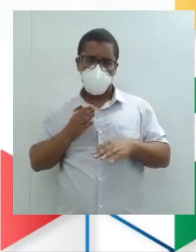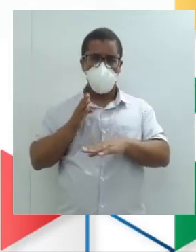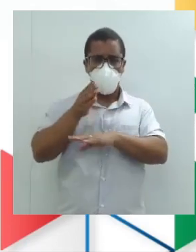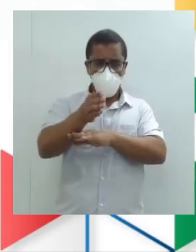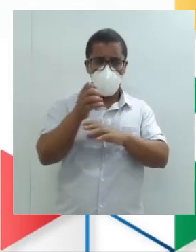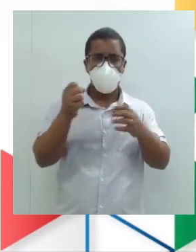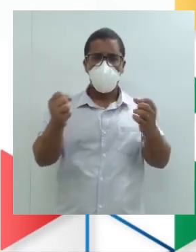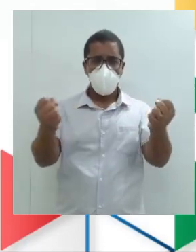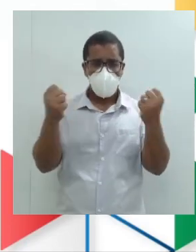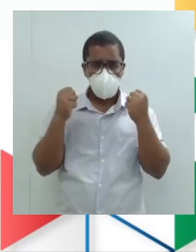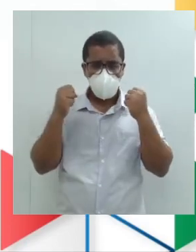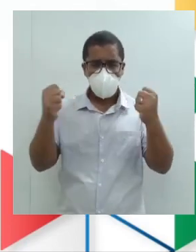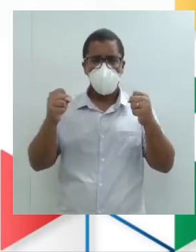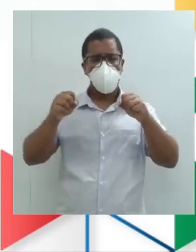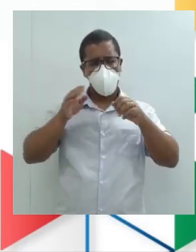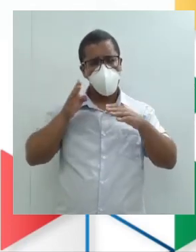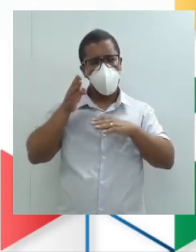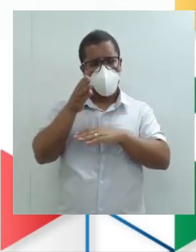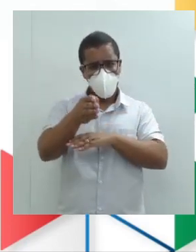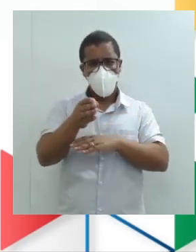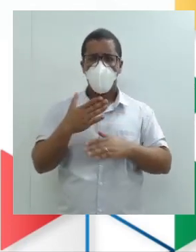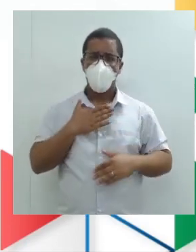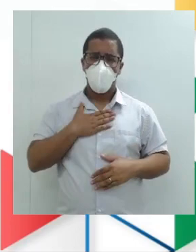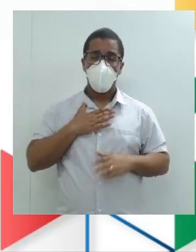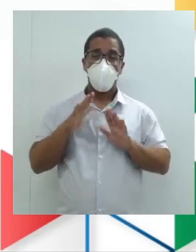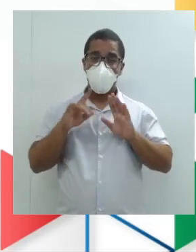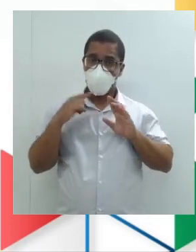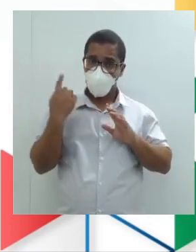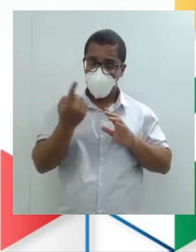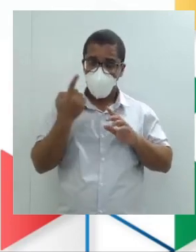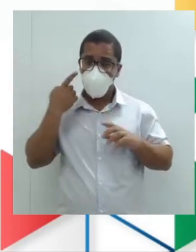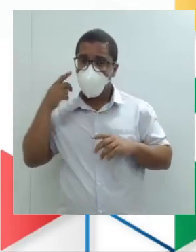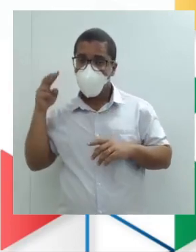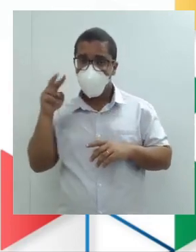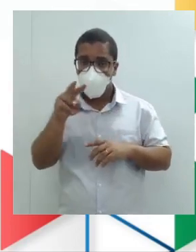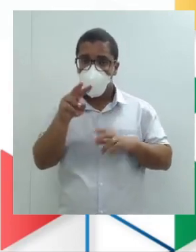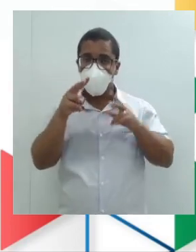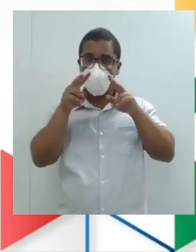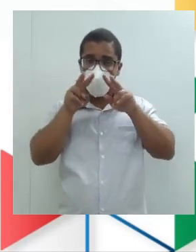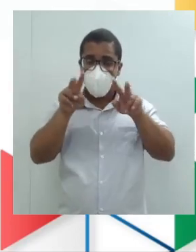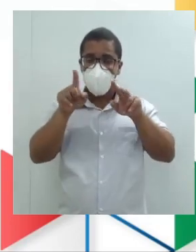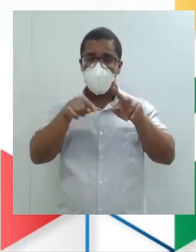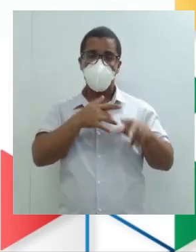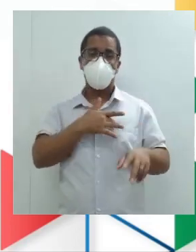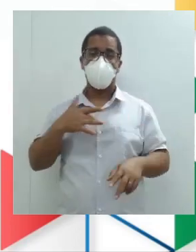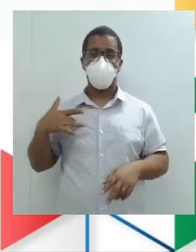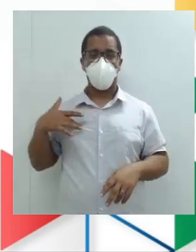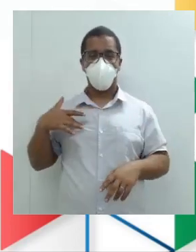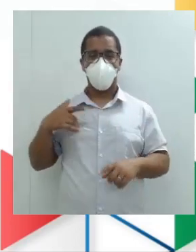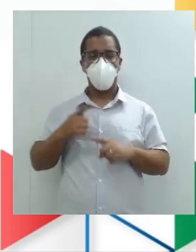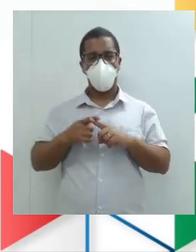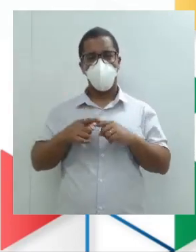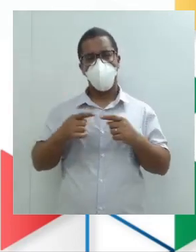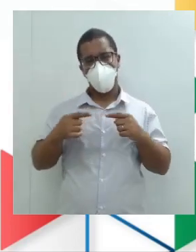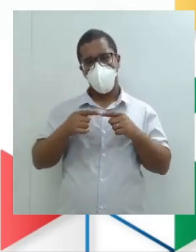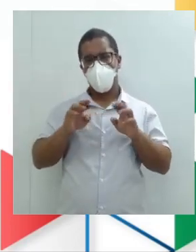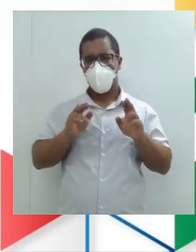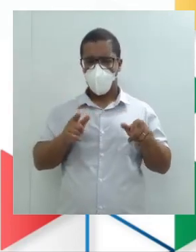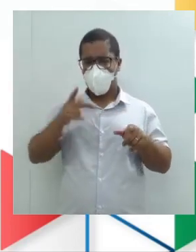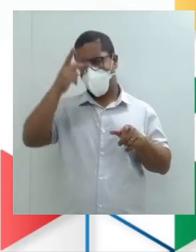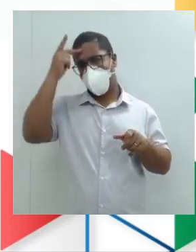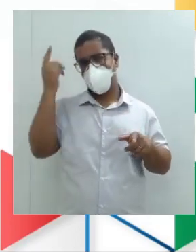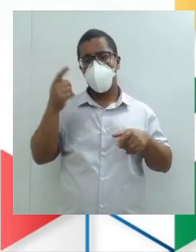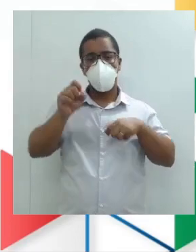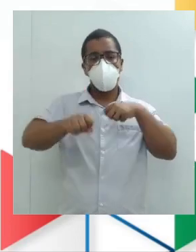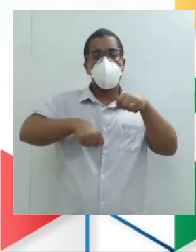lazer. Mas aí, para a gente vai identificar mais como a questão visando a saúde, até para diferenciar daquela pessoa que pega a